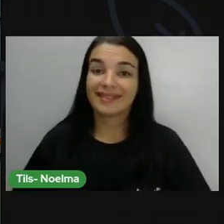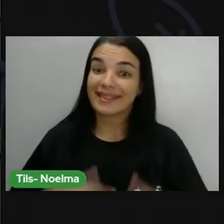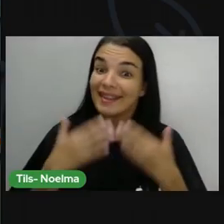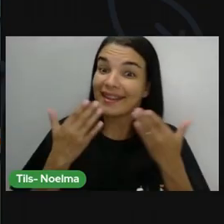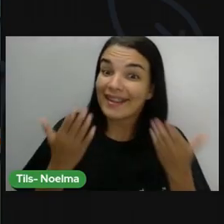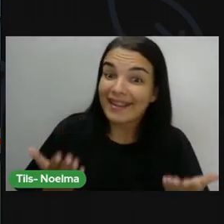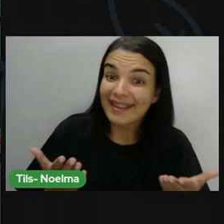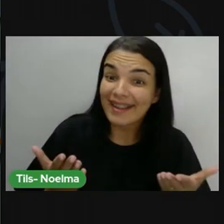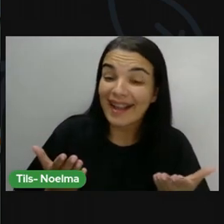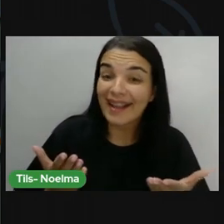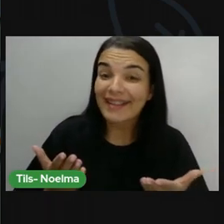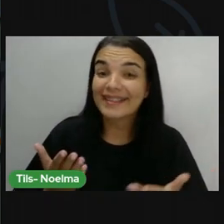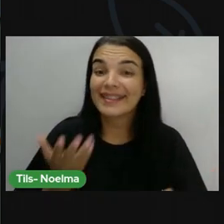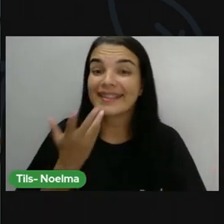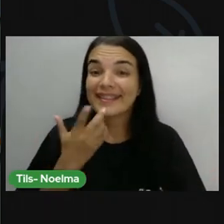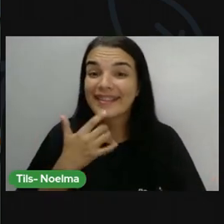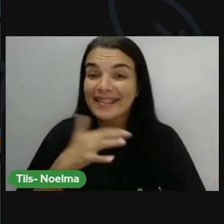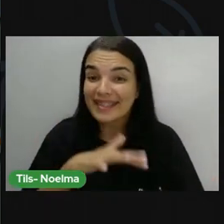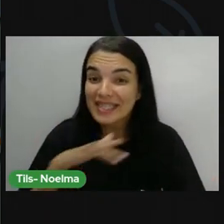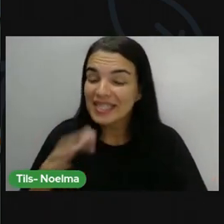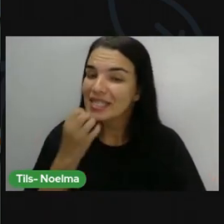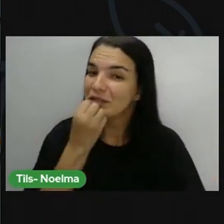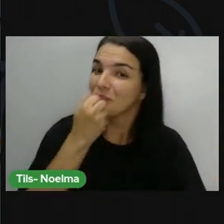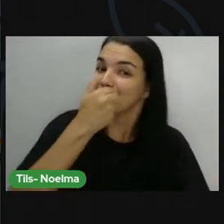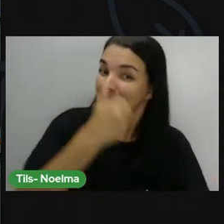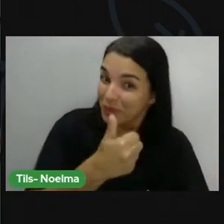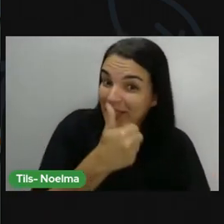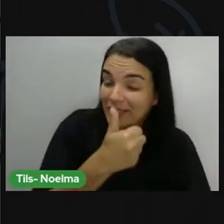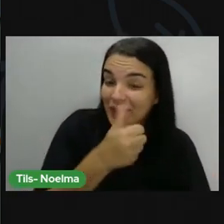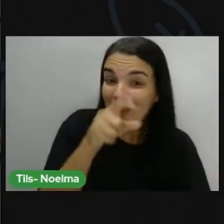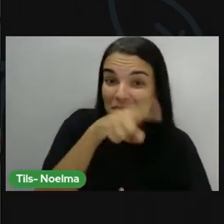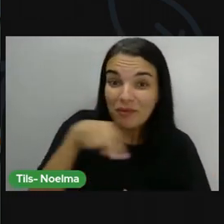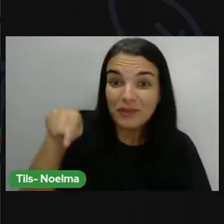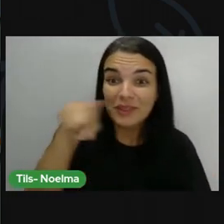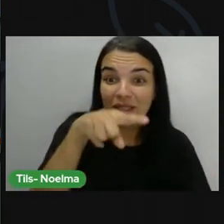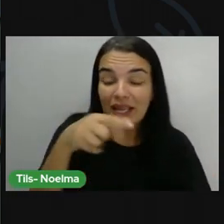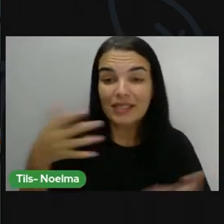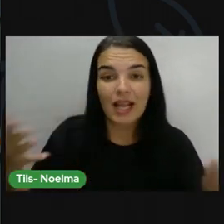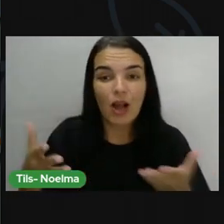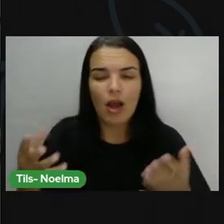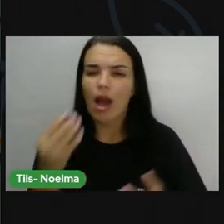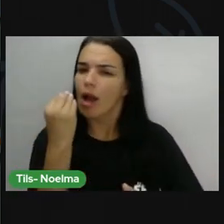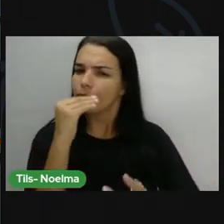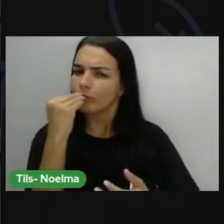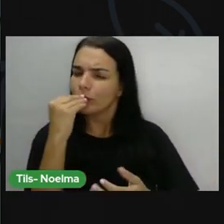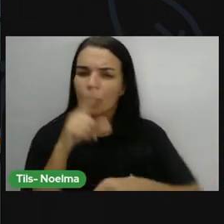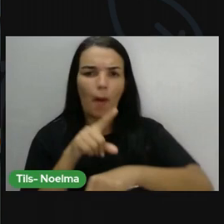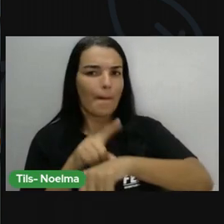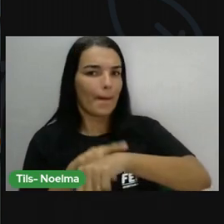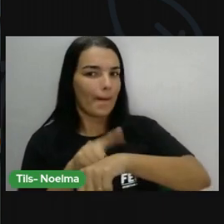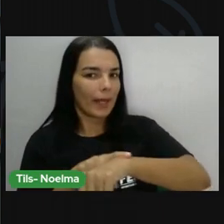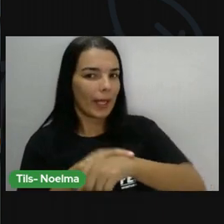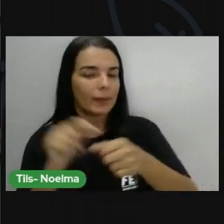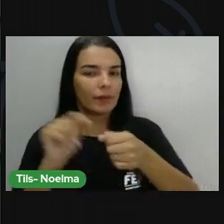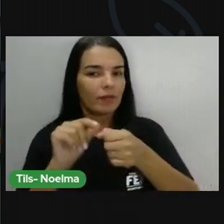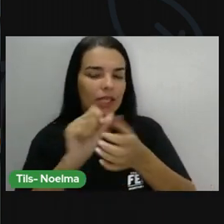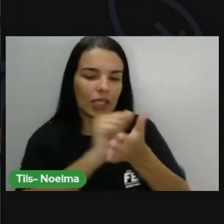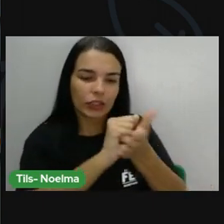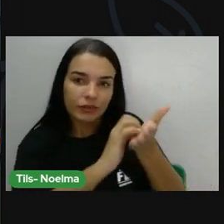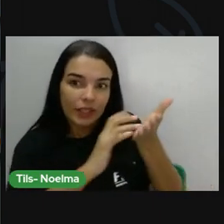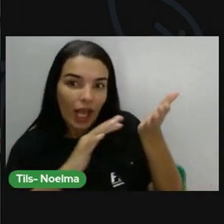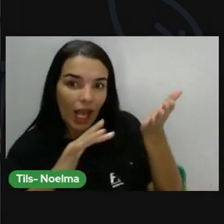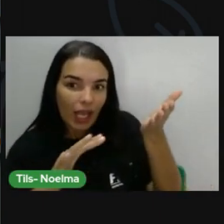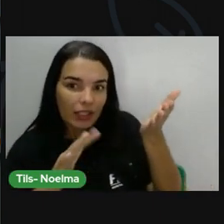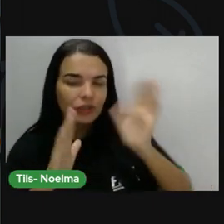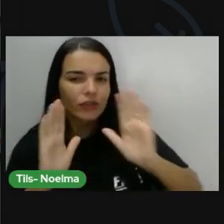E aí, galerinha, tudo bem com vocês? Aproveitaram esse momento para fazer as atividades? Já foram no banheiro?